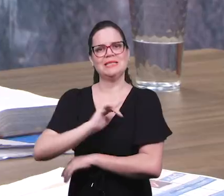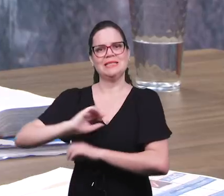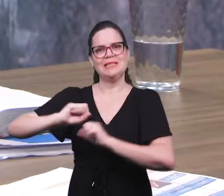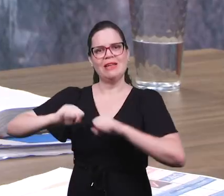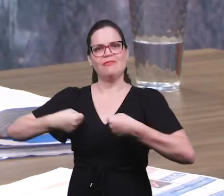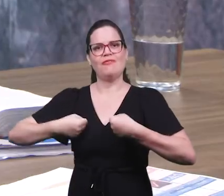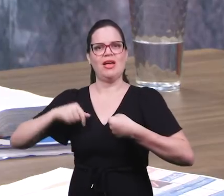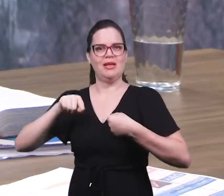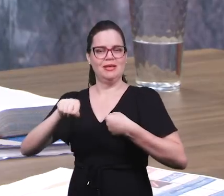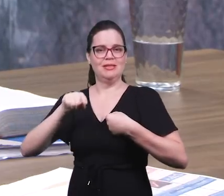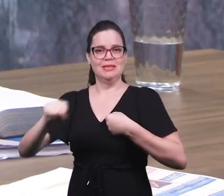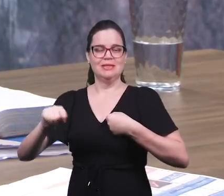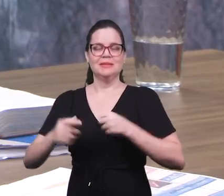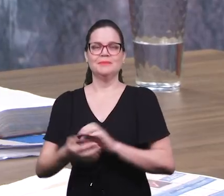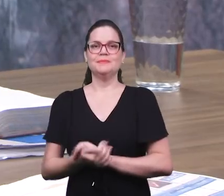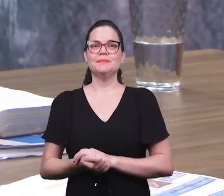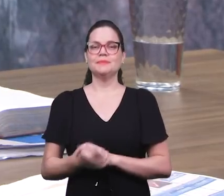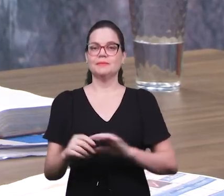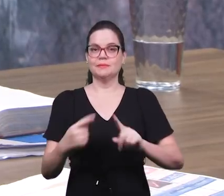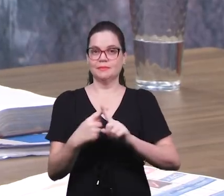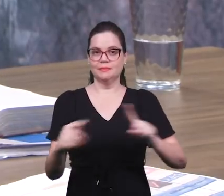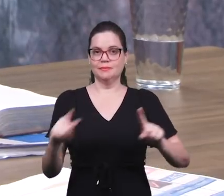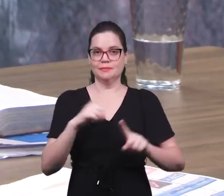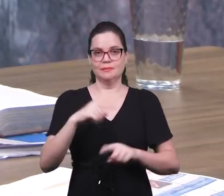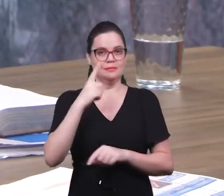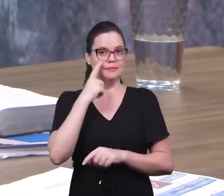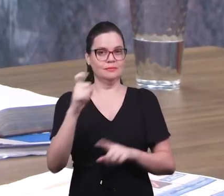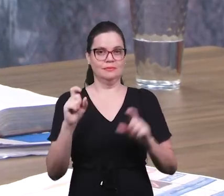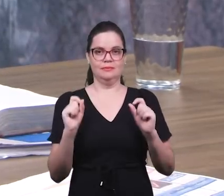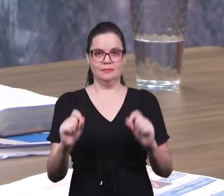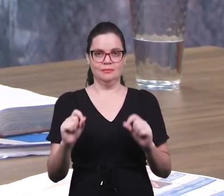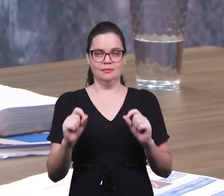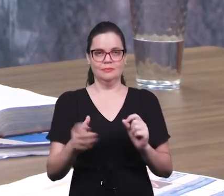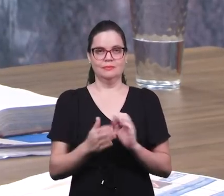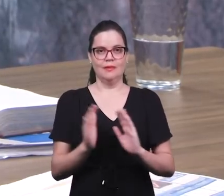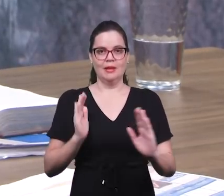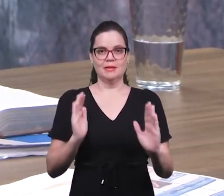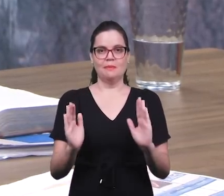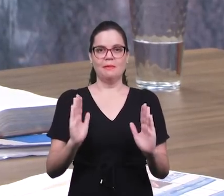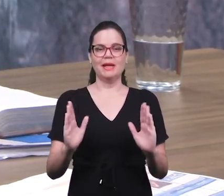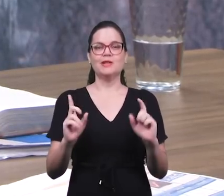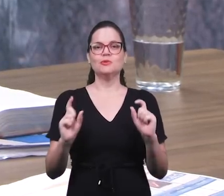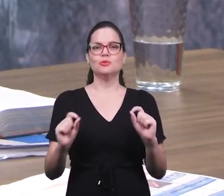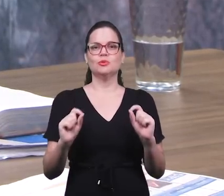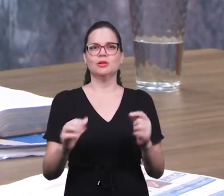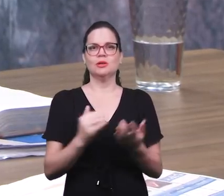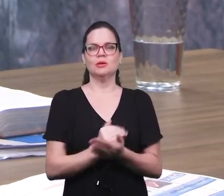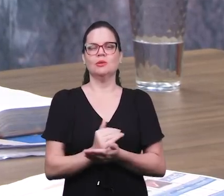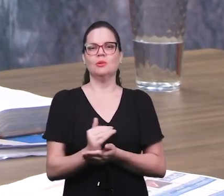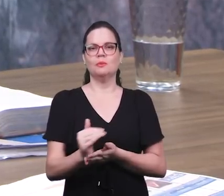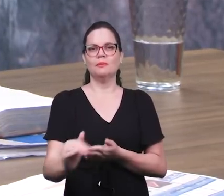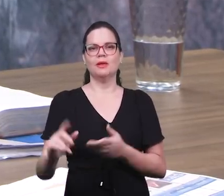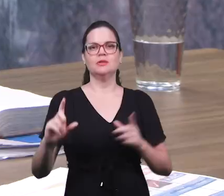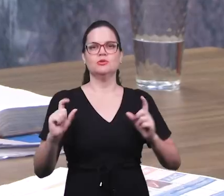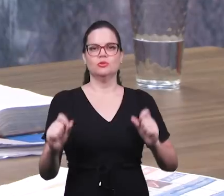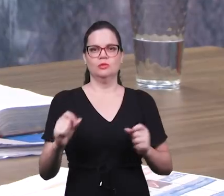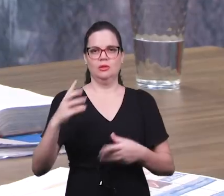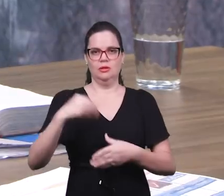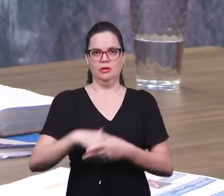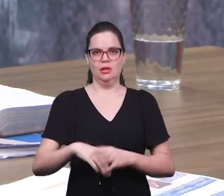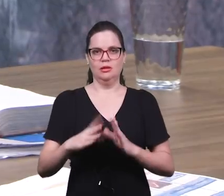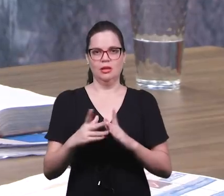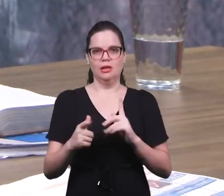aí entra uma questão interessante, que começa nesse tempo aí a surgir uma atividade dentro da igreja